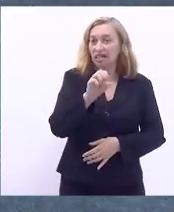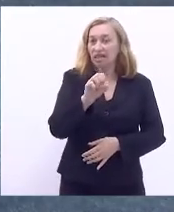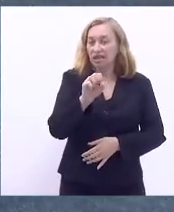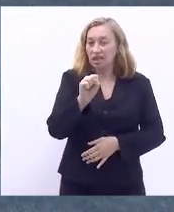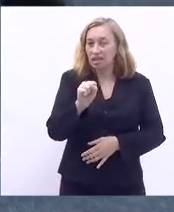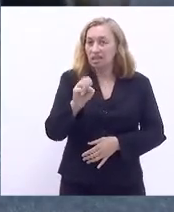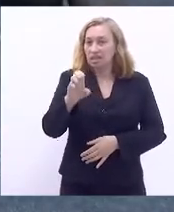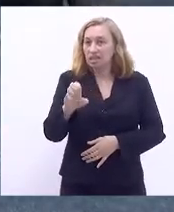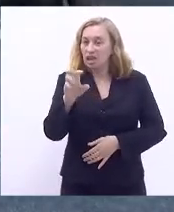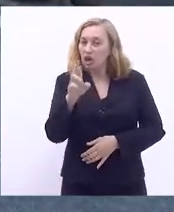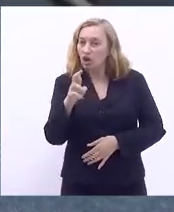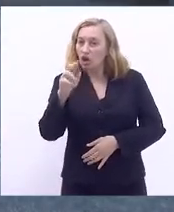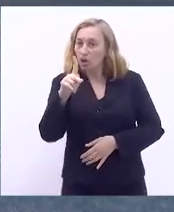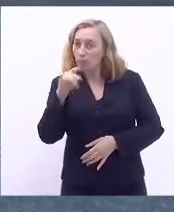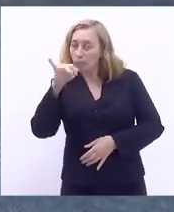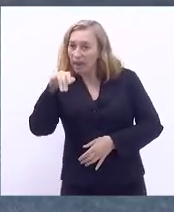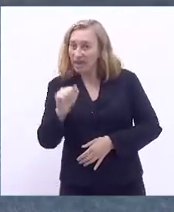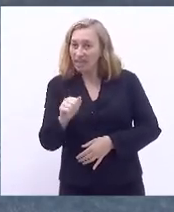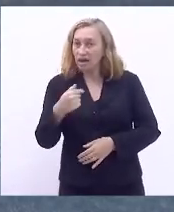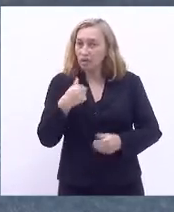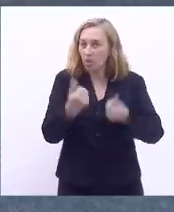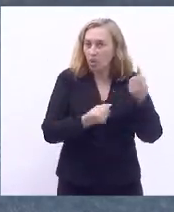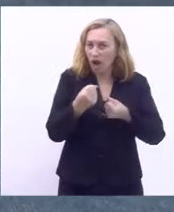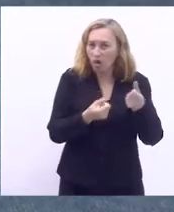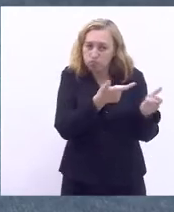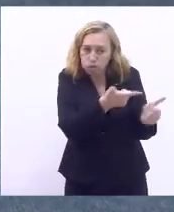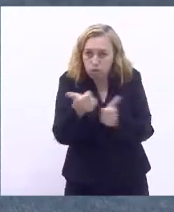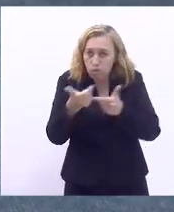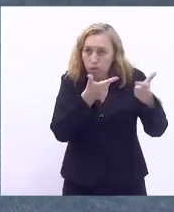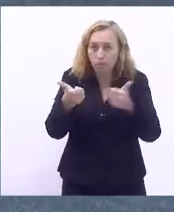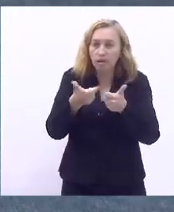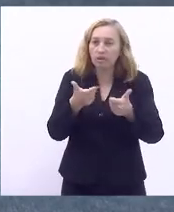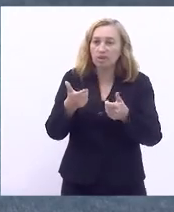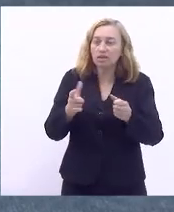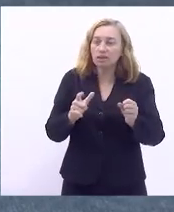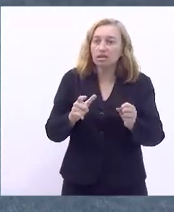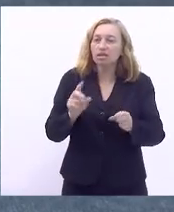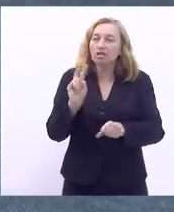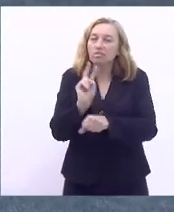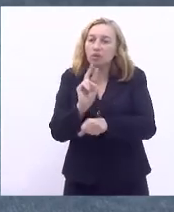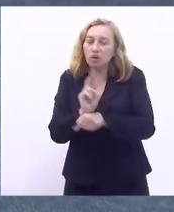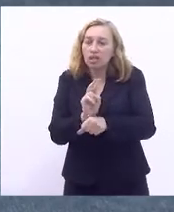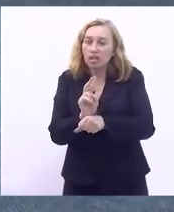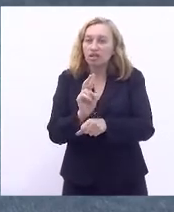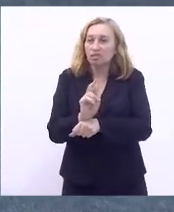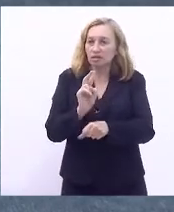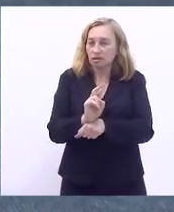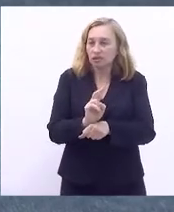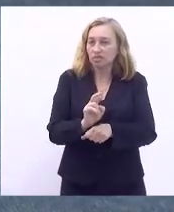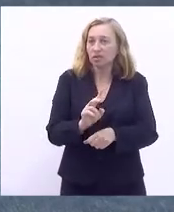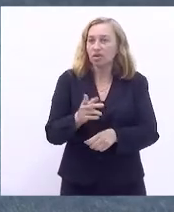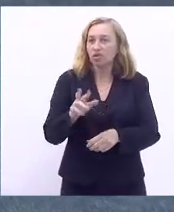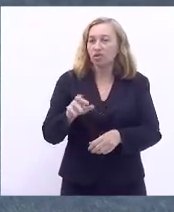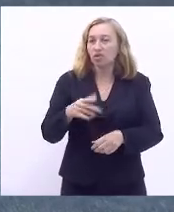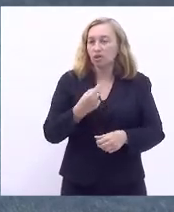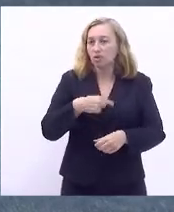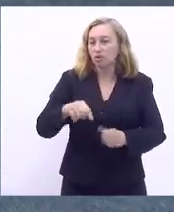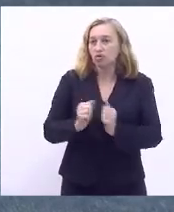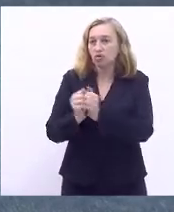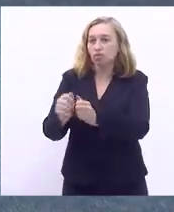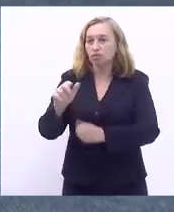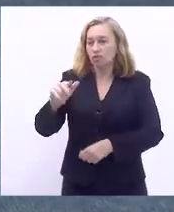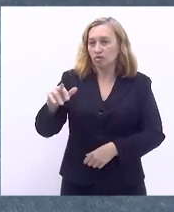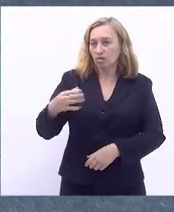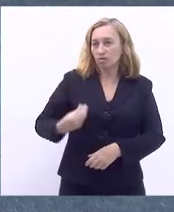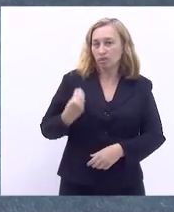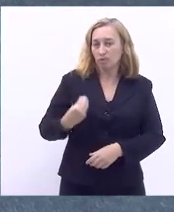ameaçada de morte, meu carro foi, levou tiro, andei com segurança, carro blindado, meus filhos foram morar com a minha irmã. E depois foi a